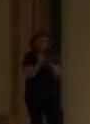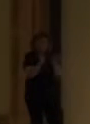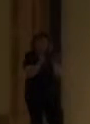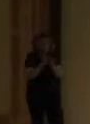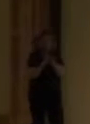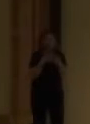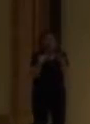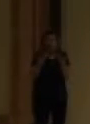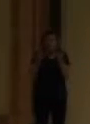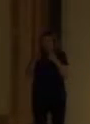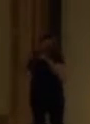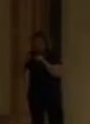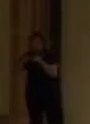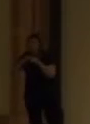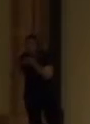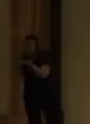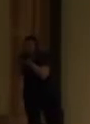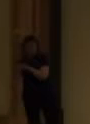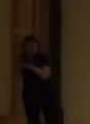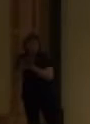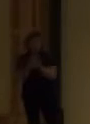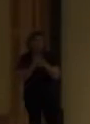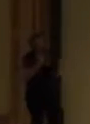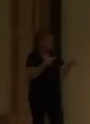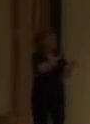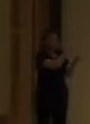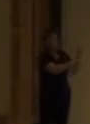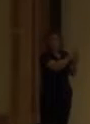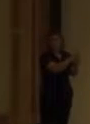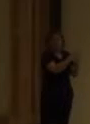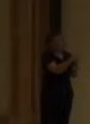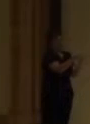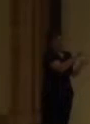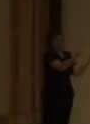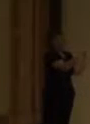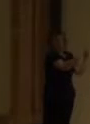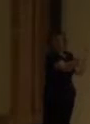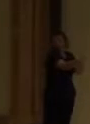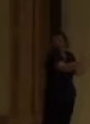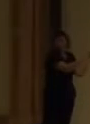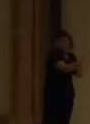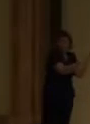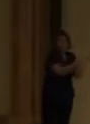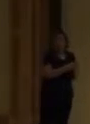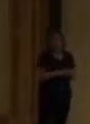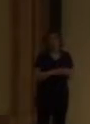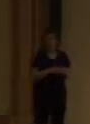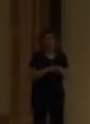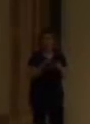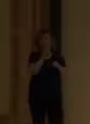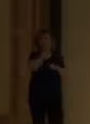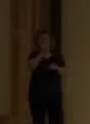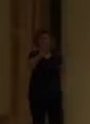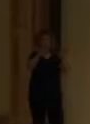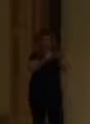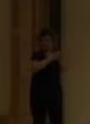questões étnicas, porque quando na Conferência de Berlim, no final do século XIX, se dividiram as colónias pelos